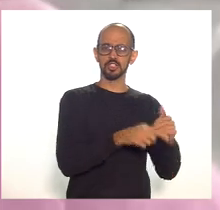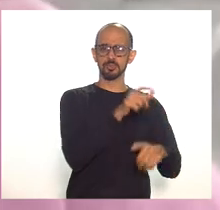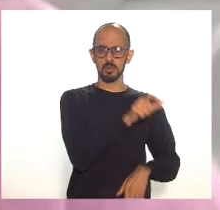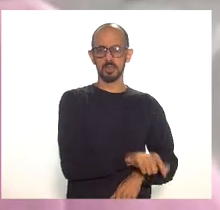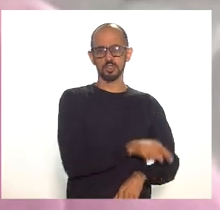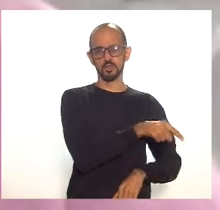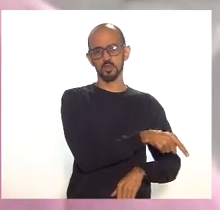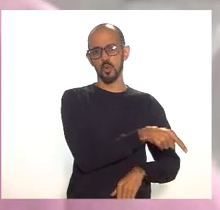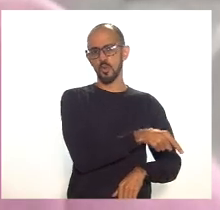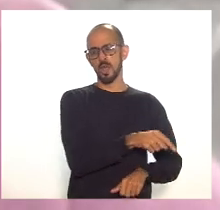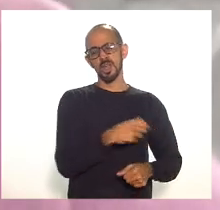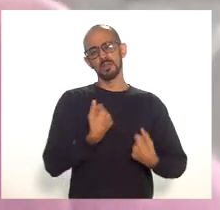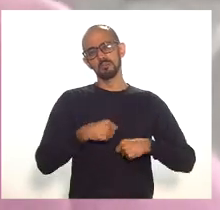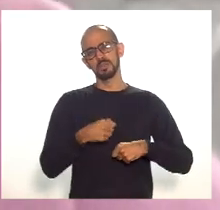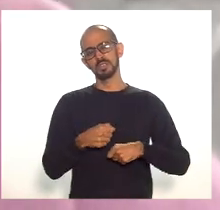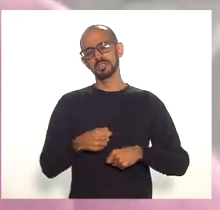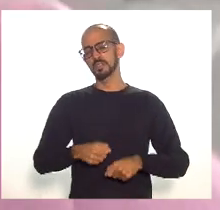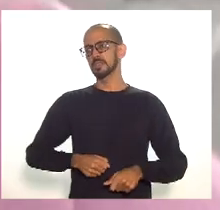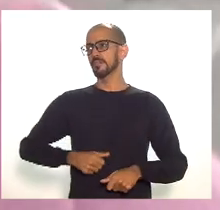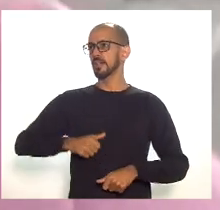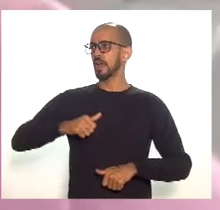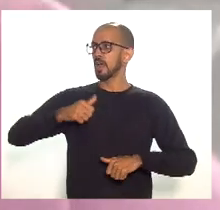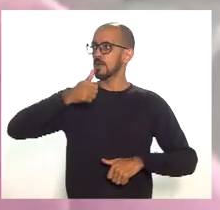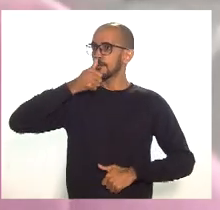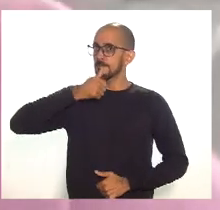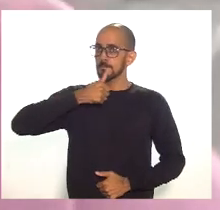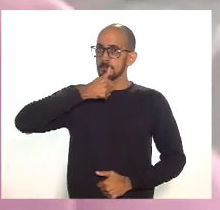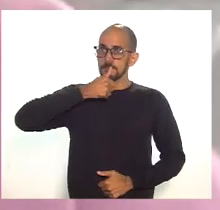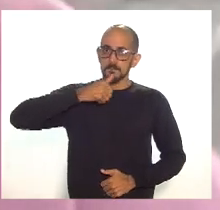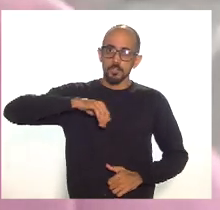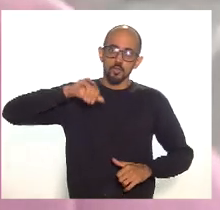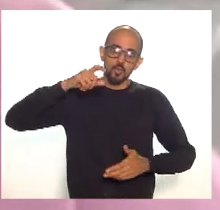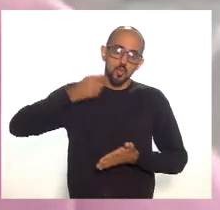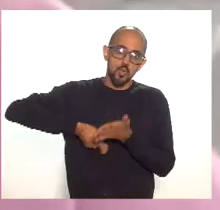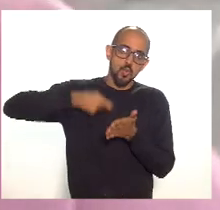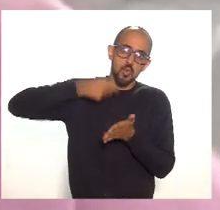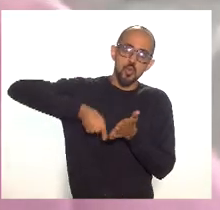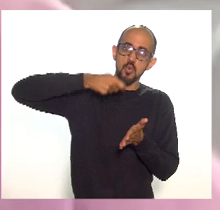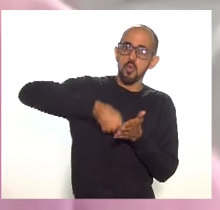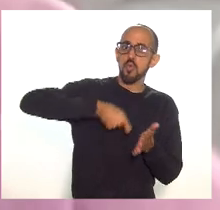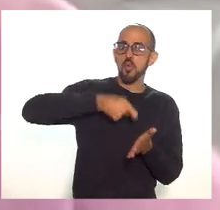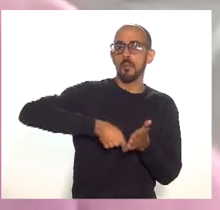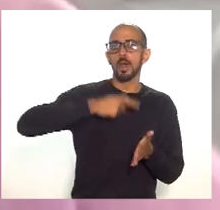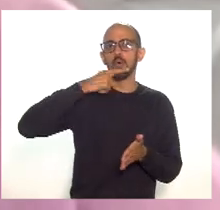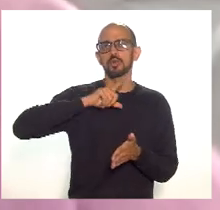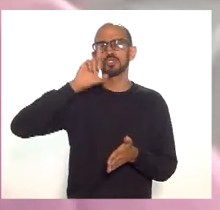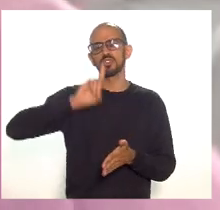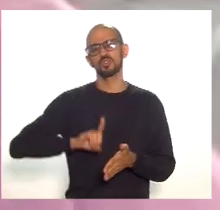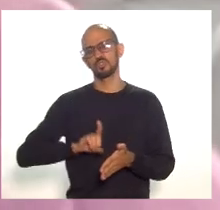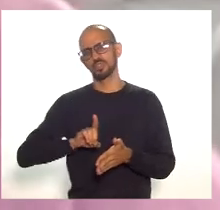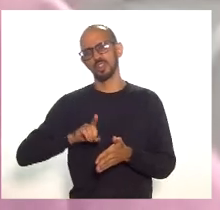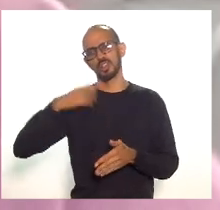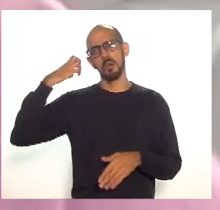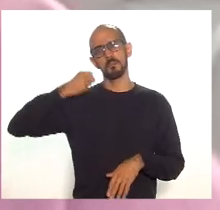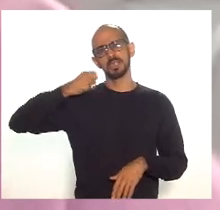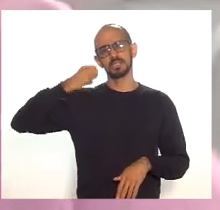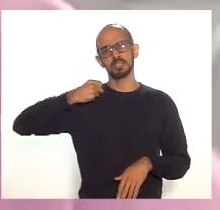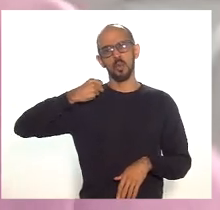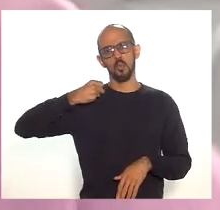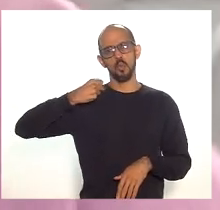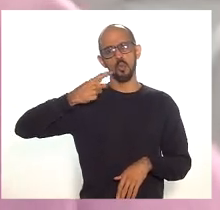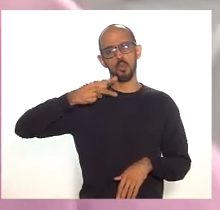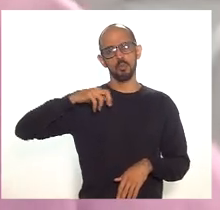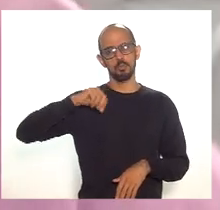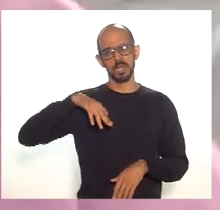sejam obrigados a uma via crucis para a liberação do seu direito, da sua pensão pós-morte, e que, segundo